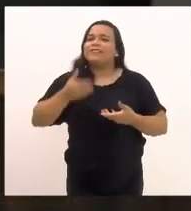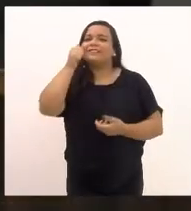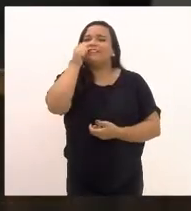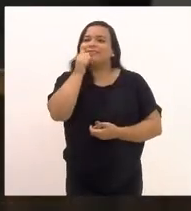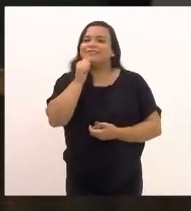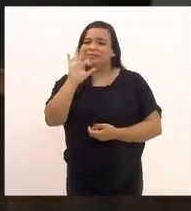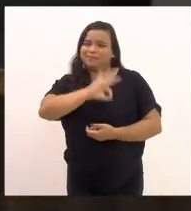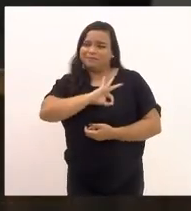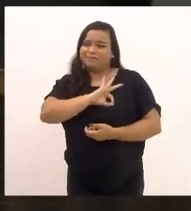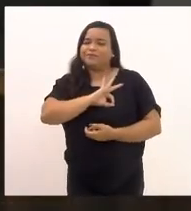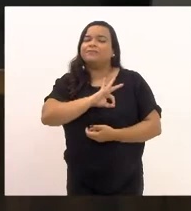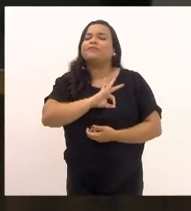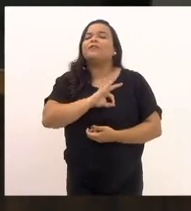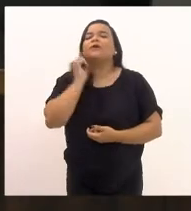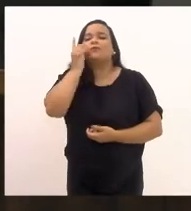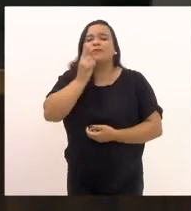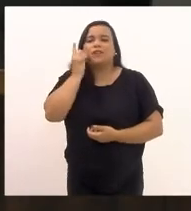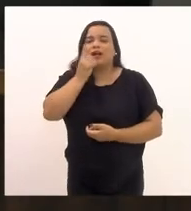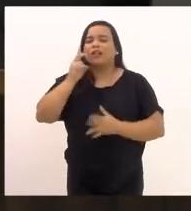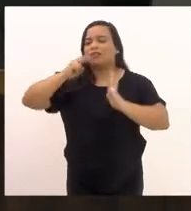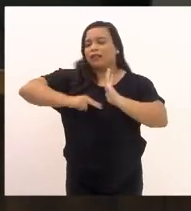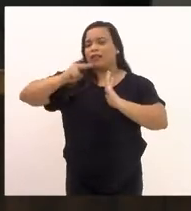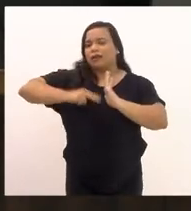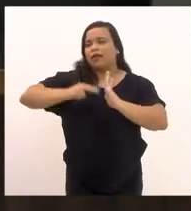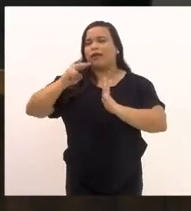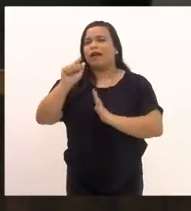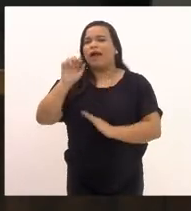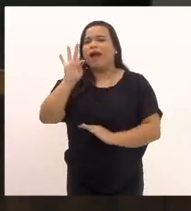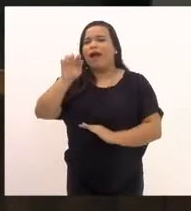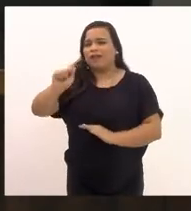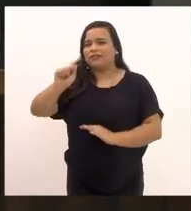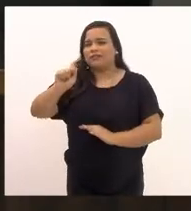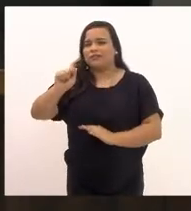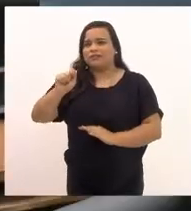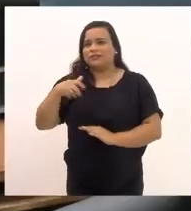da ata da sessão anterior.